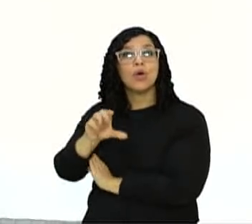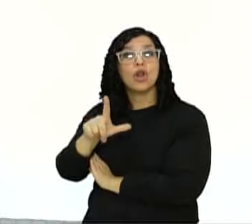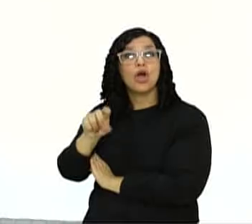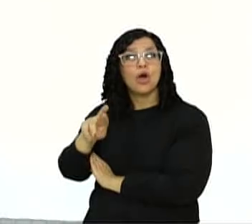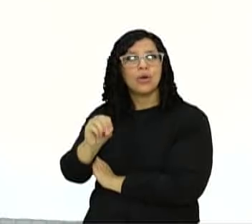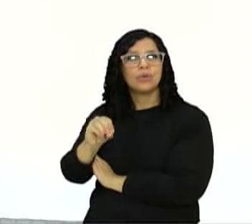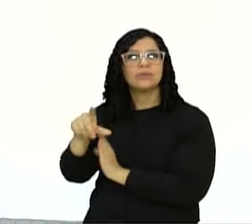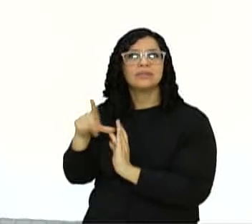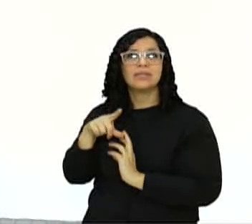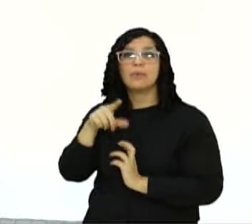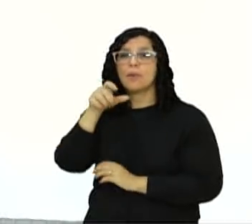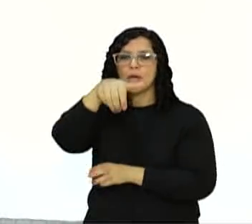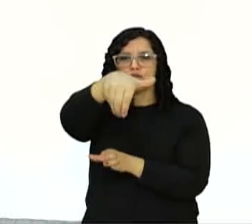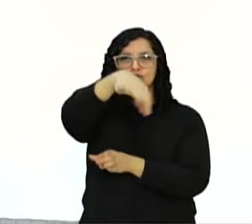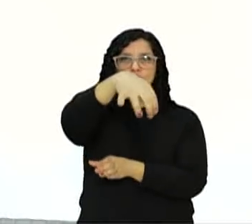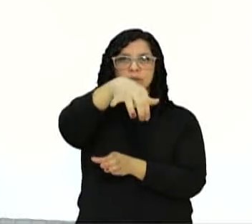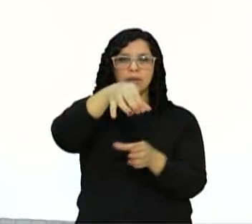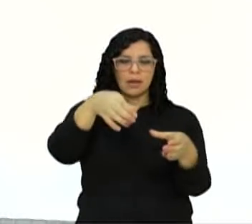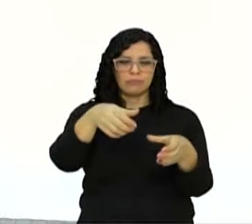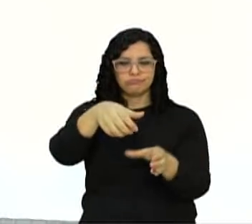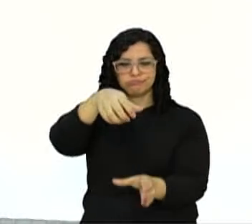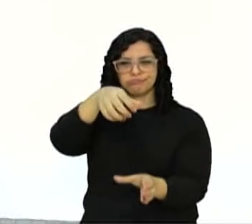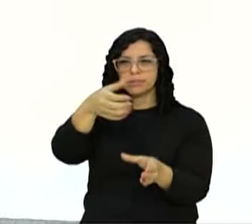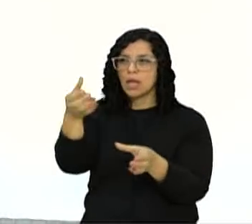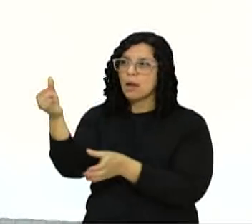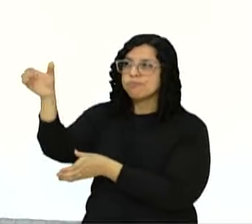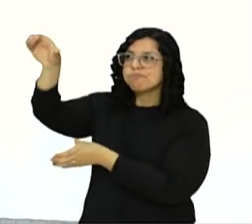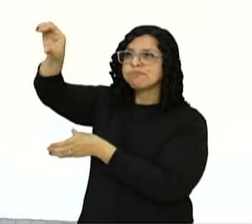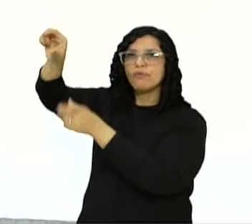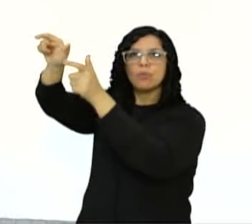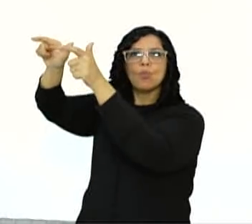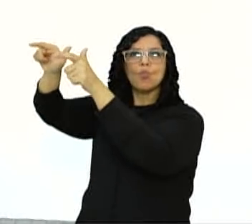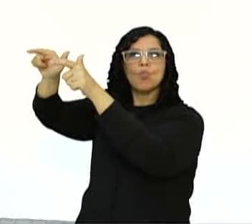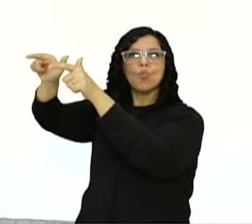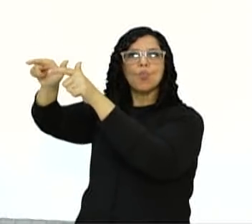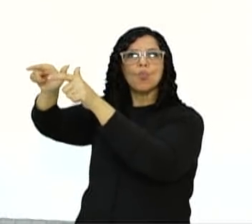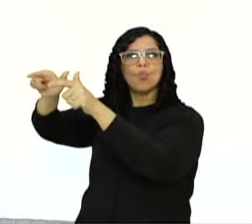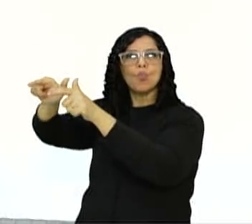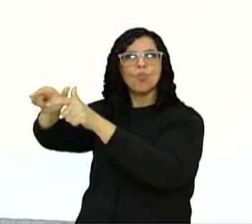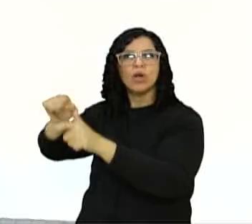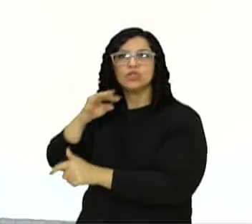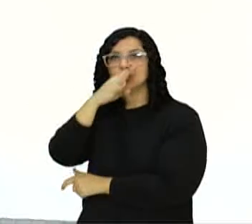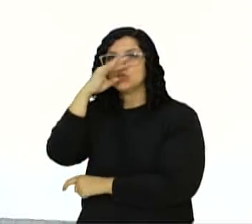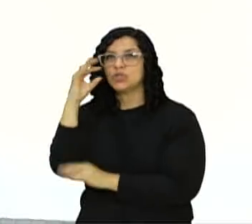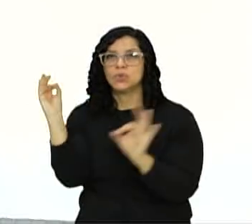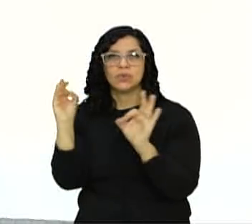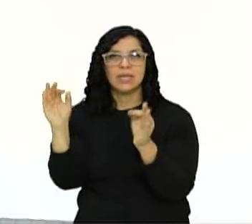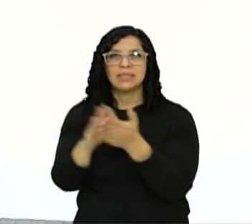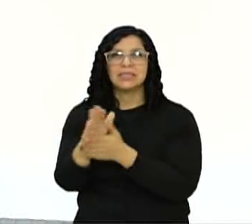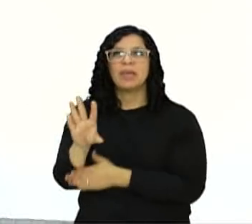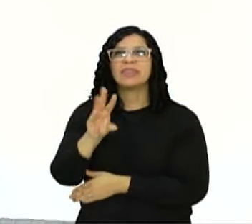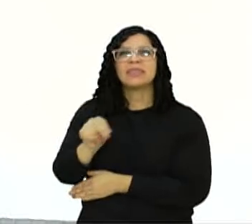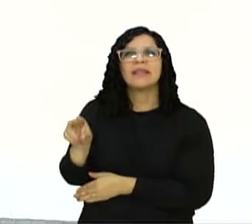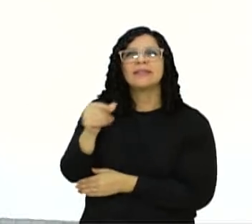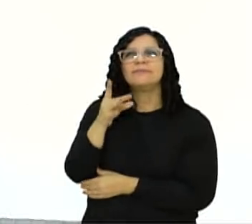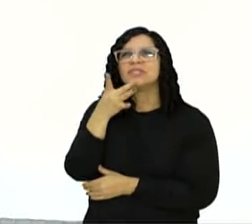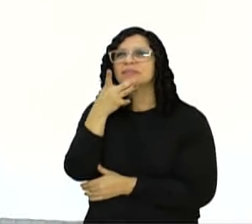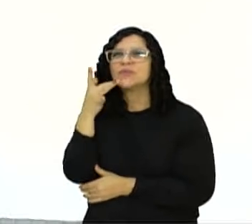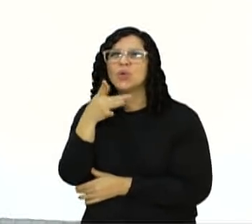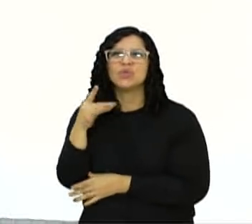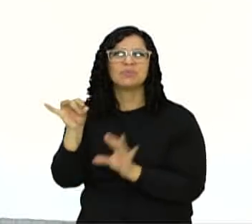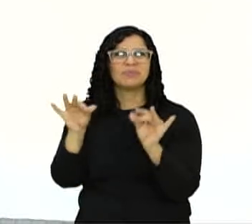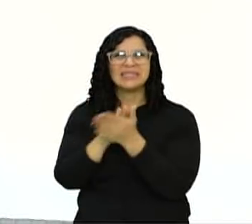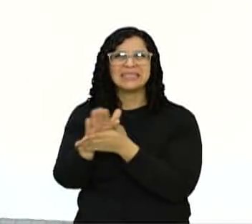água que vem da nossa torneira, deixando ainda mais pura, livre de odores e de sabores